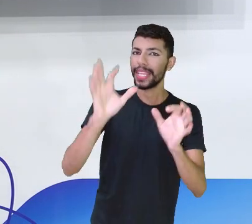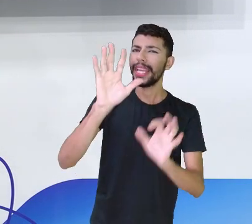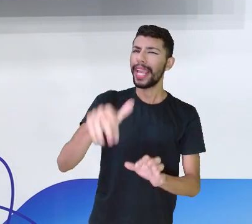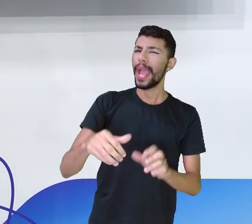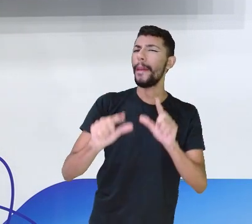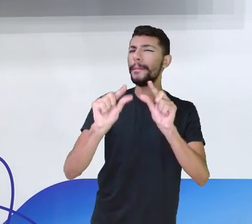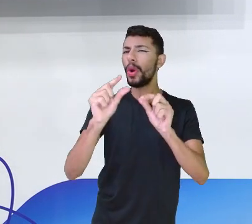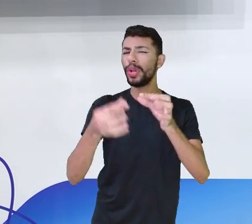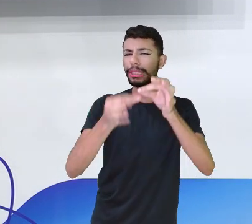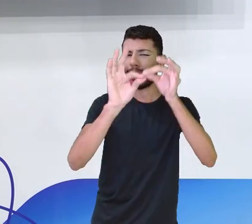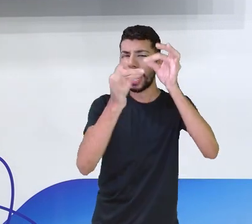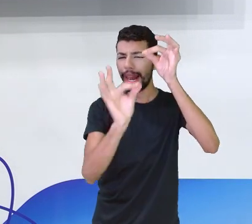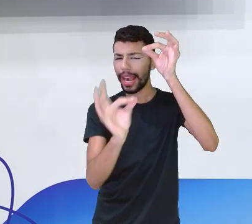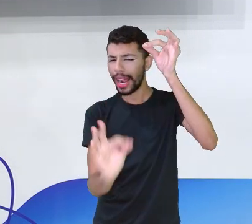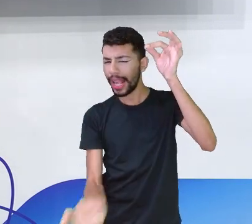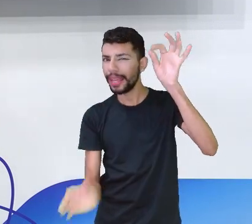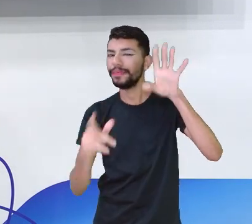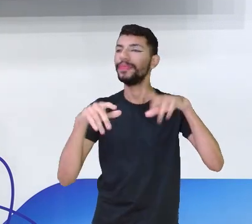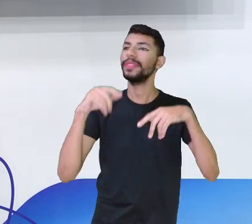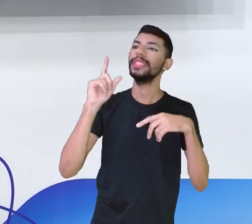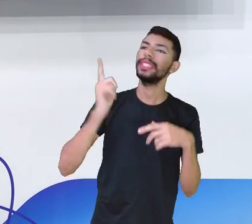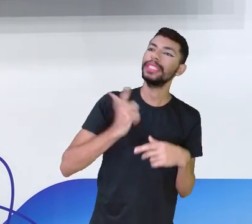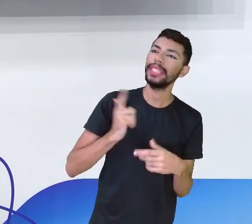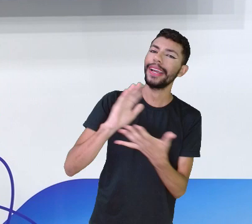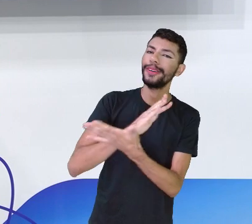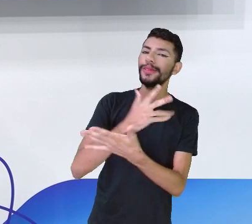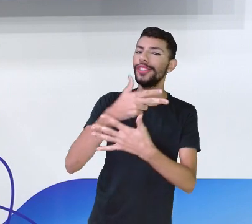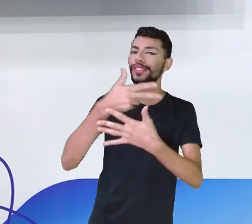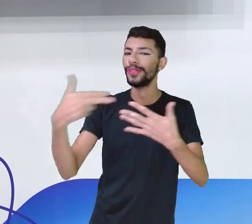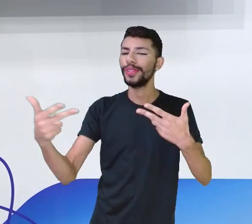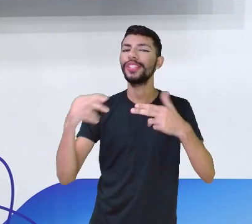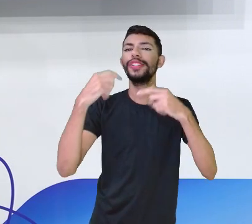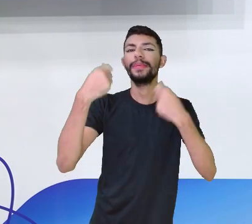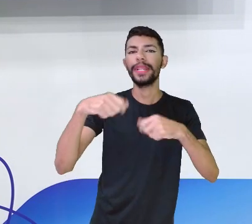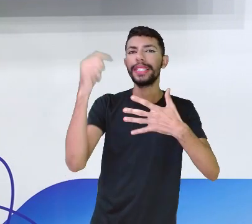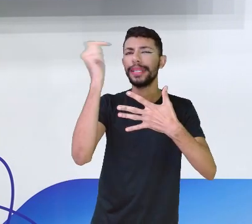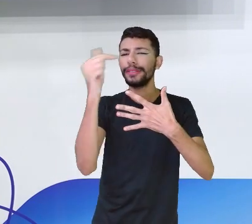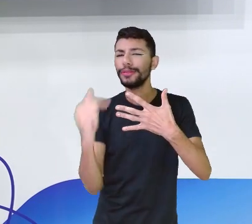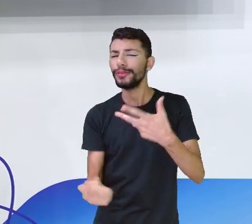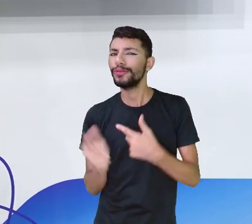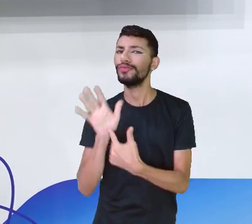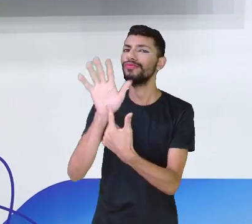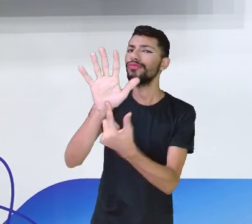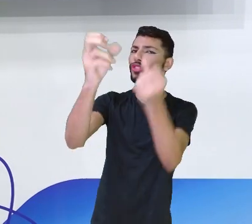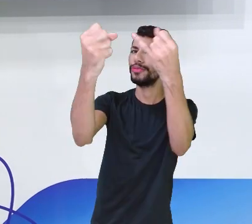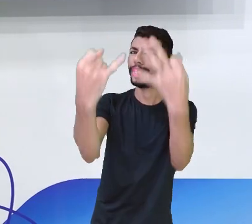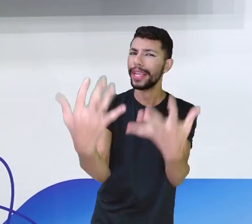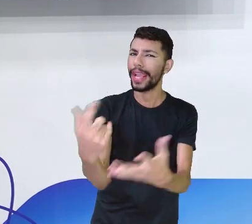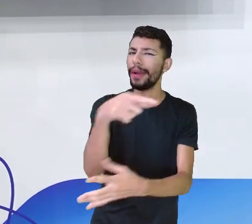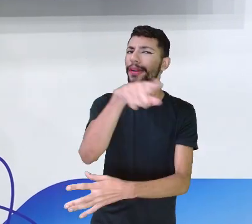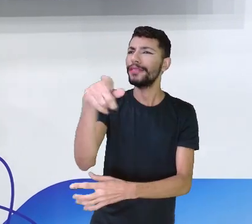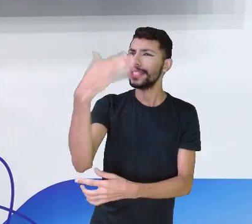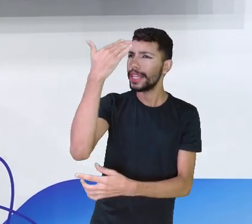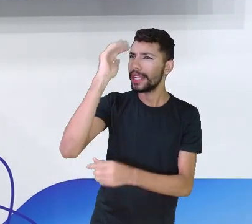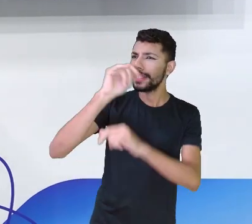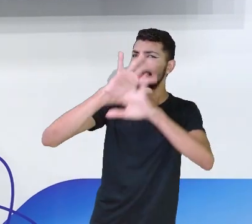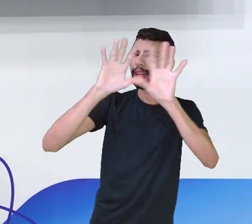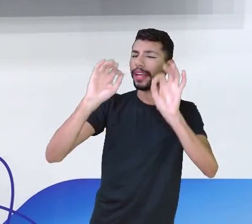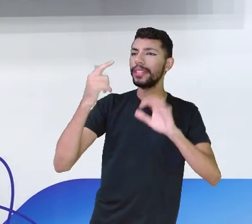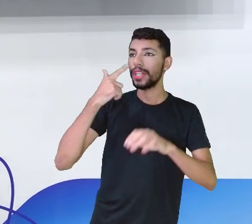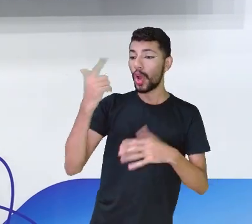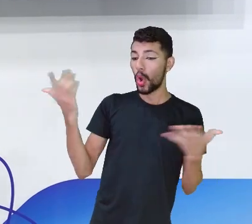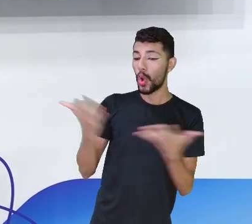extenso, tem algumas coisas que eu preciso te dizer para que você entenda direitinho, né? Hoje eu trouxe